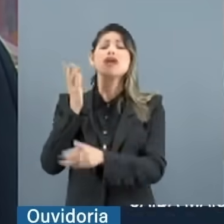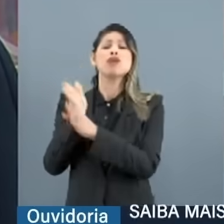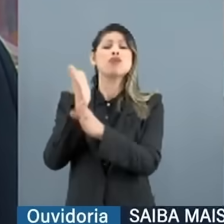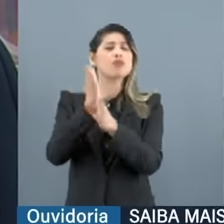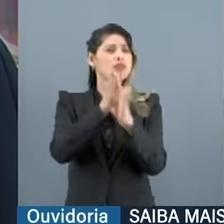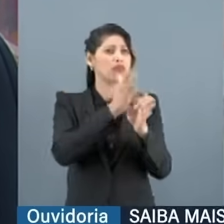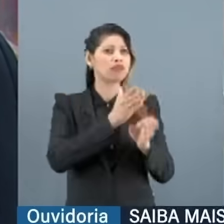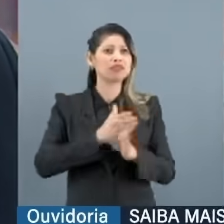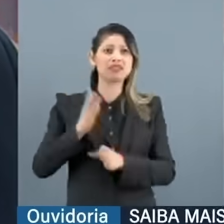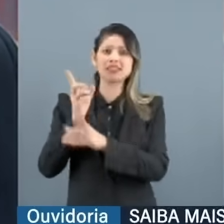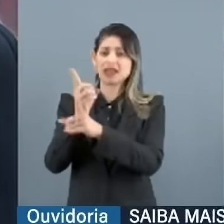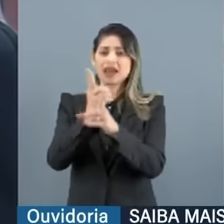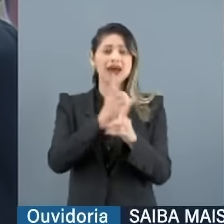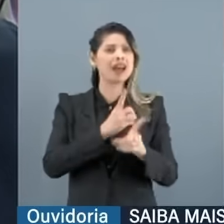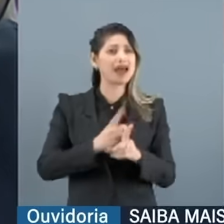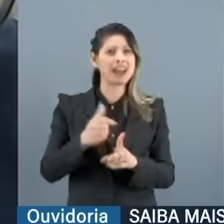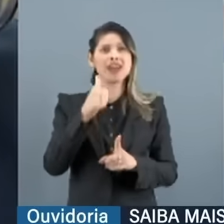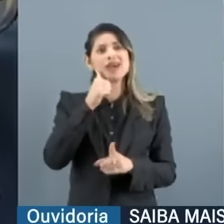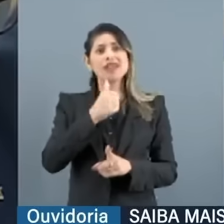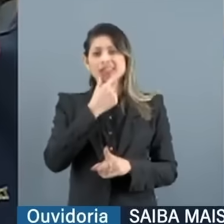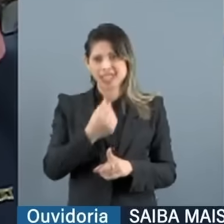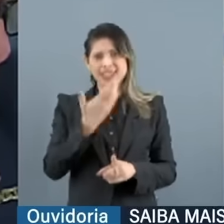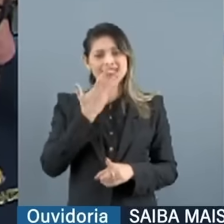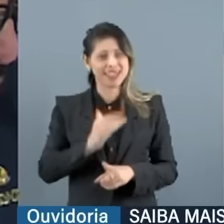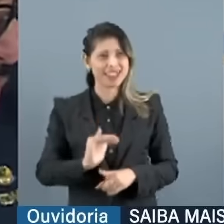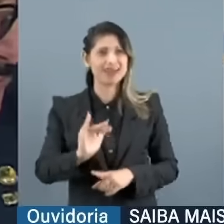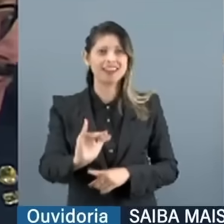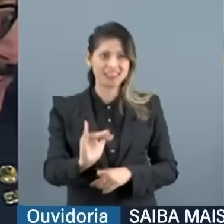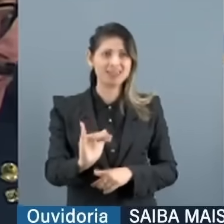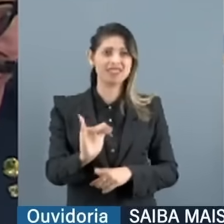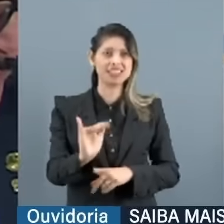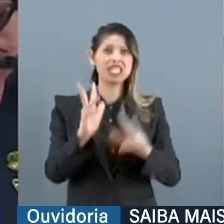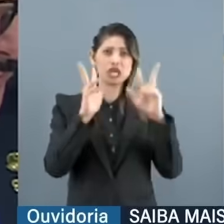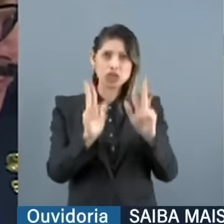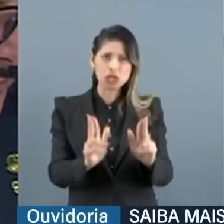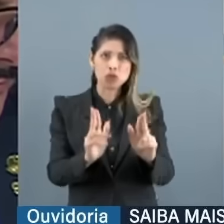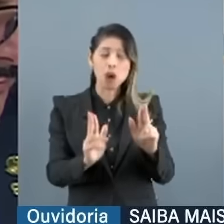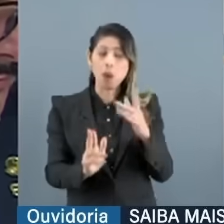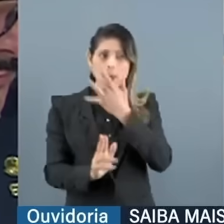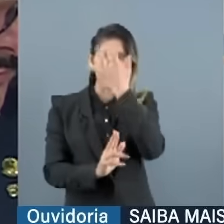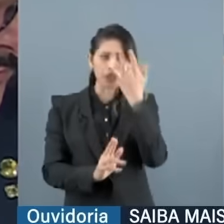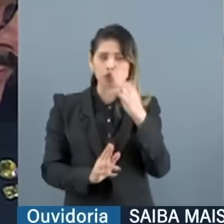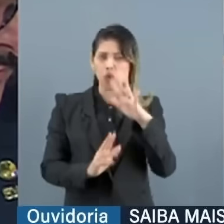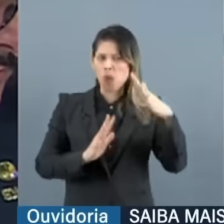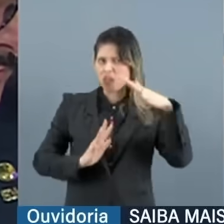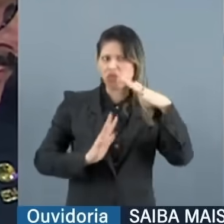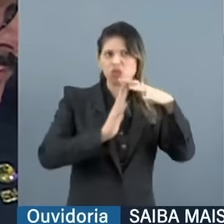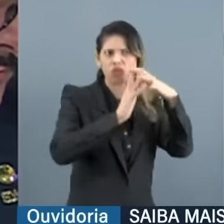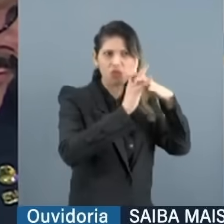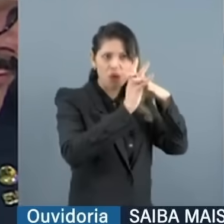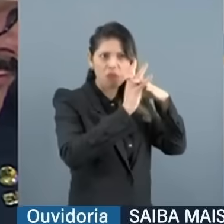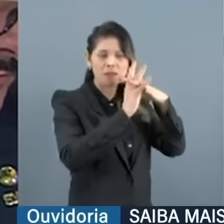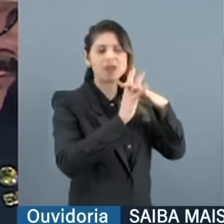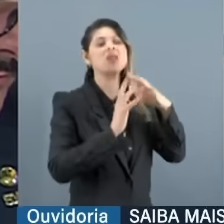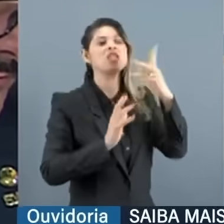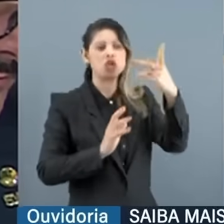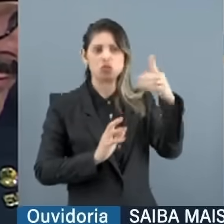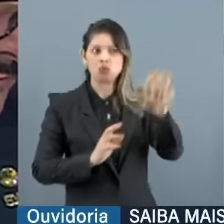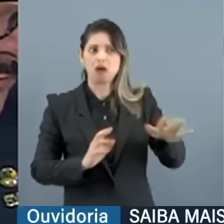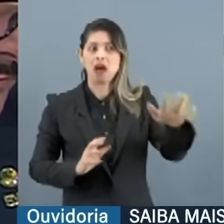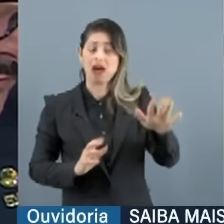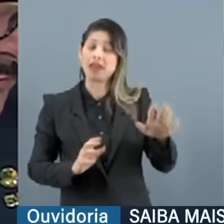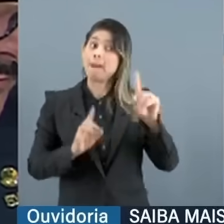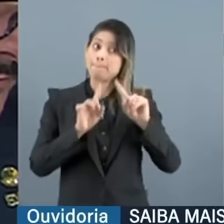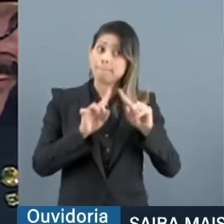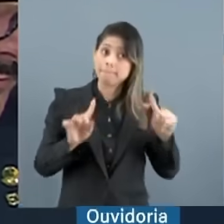se eu tivesse tido a oportunidade de encontrar um gênio como o senhor, um gênio na sua área aí, mas que você usou para o mal. Eu